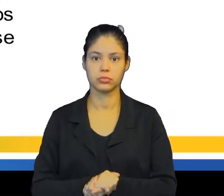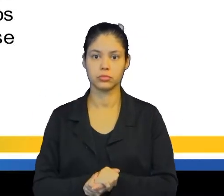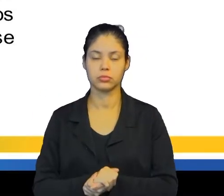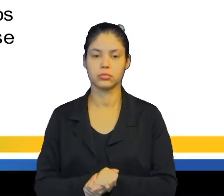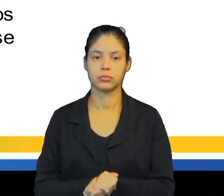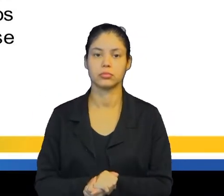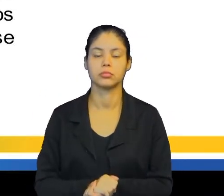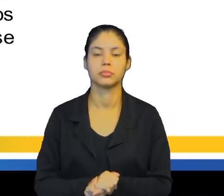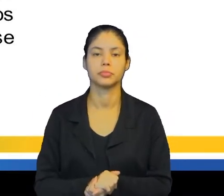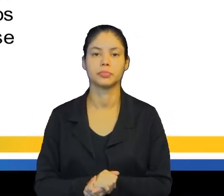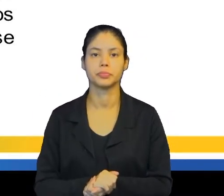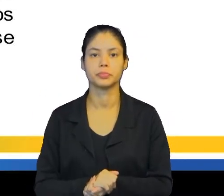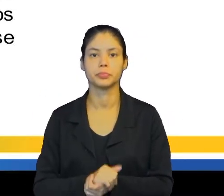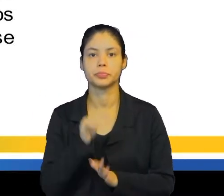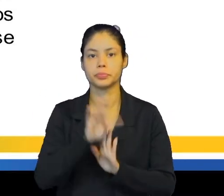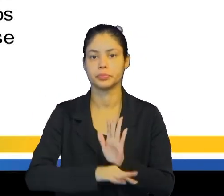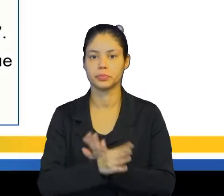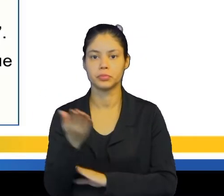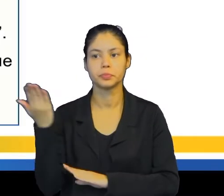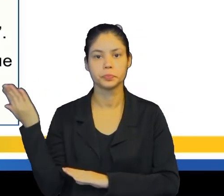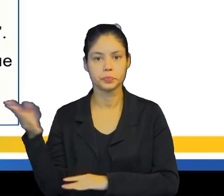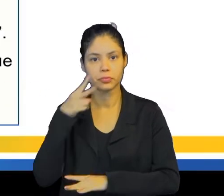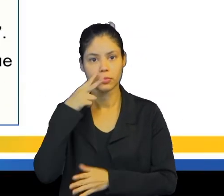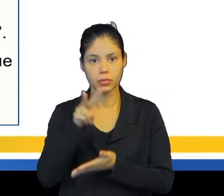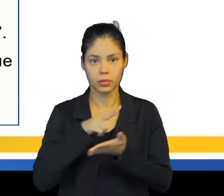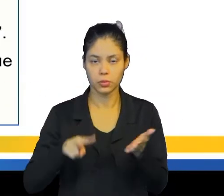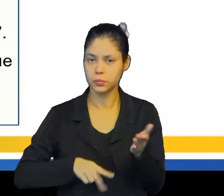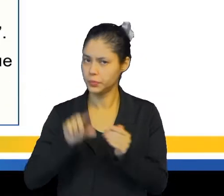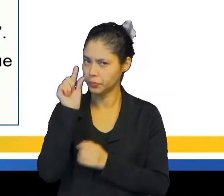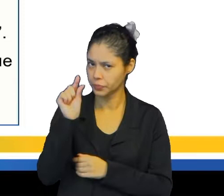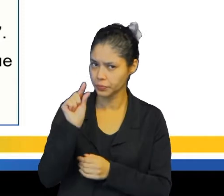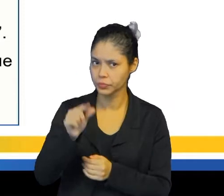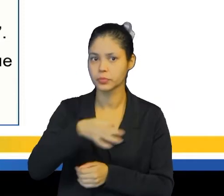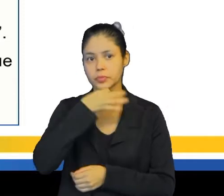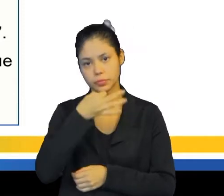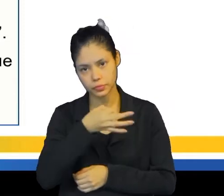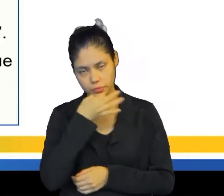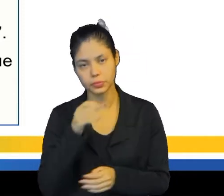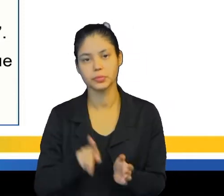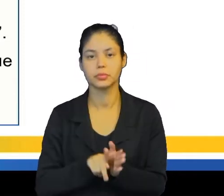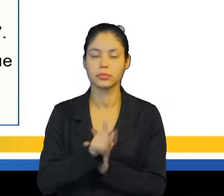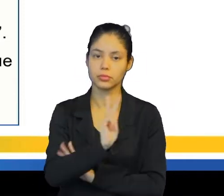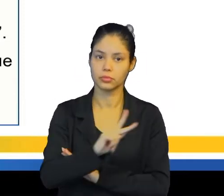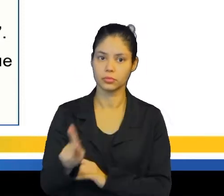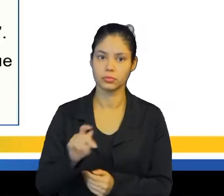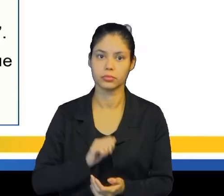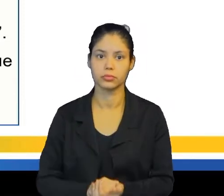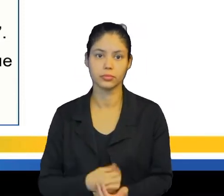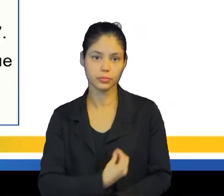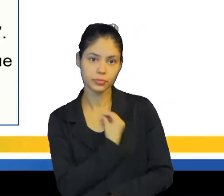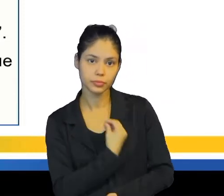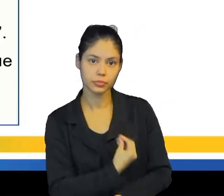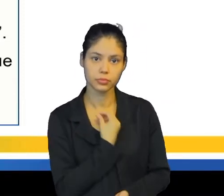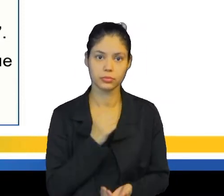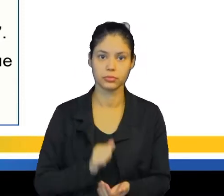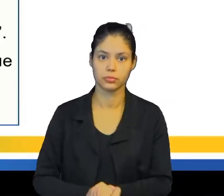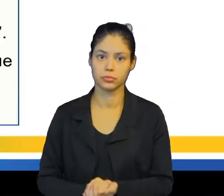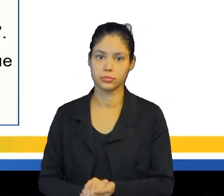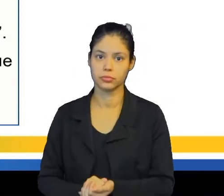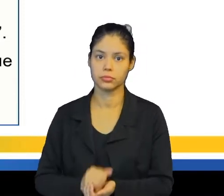deixou esse texto maravilhoso. Vamos ler aí então o artigo de opinião do professor Herbert. A